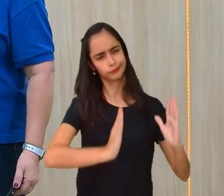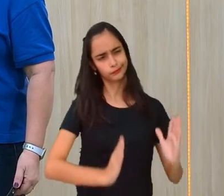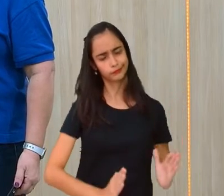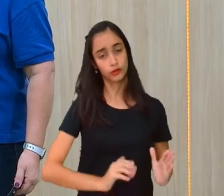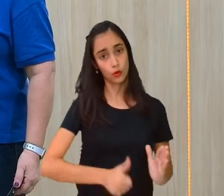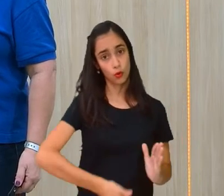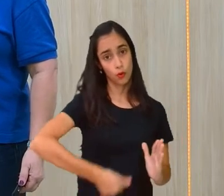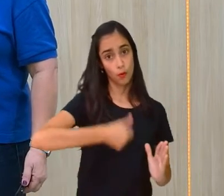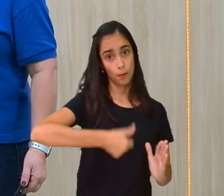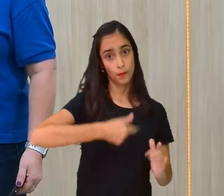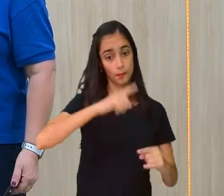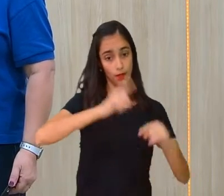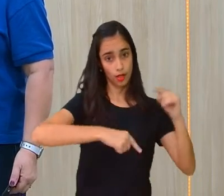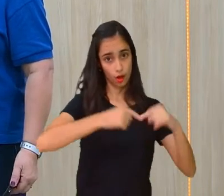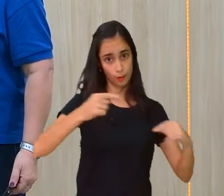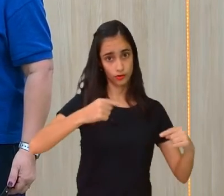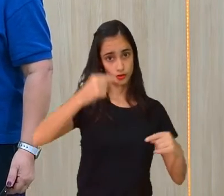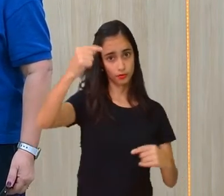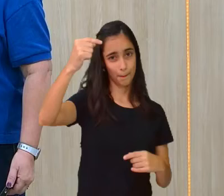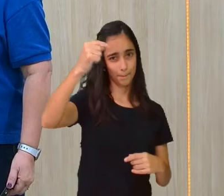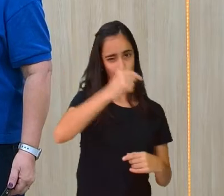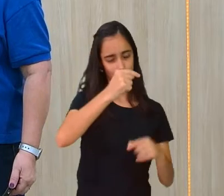objeto pontiagudo, ele